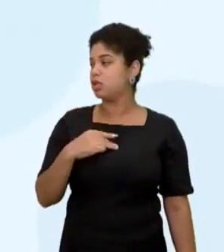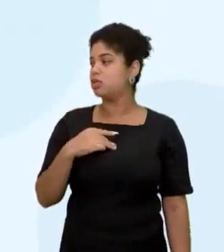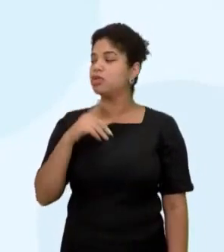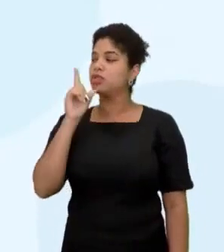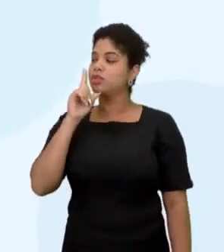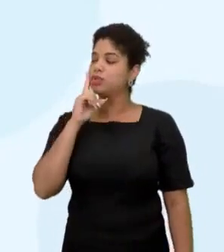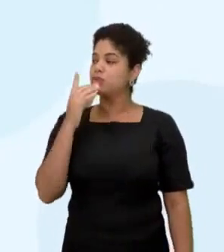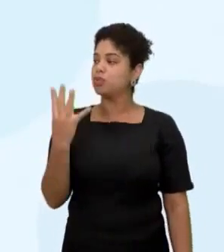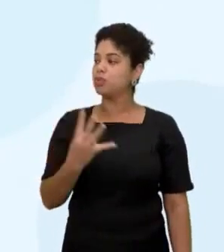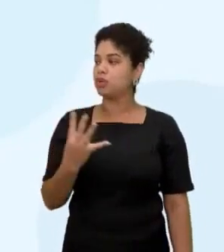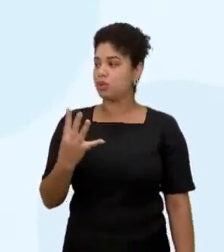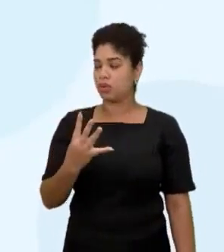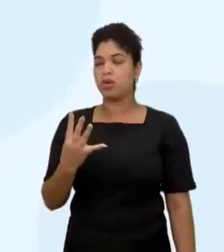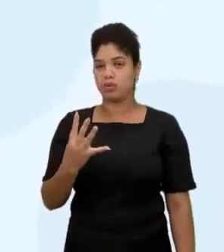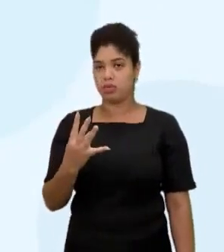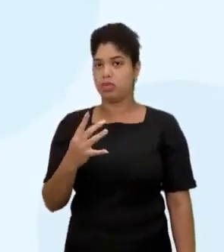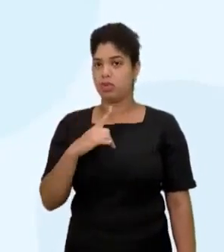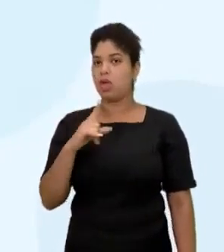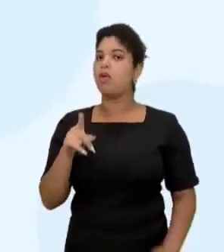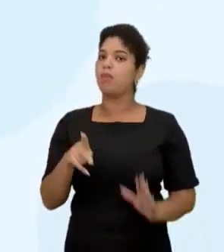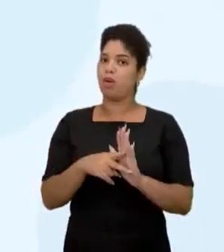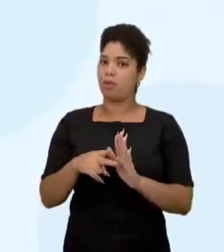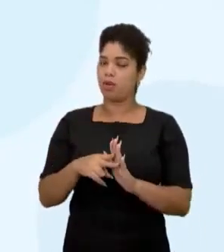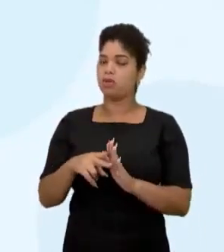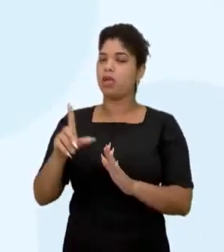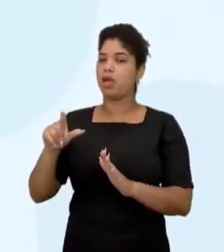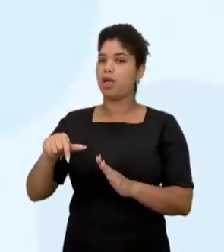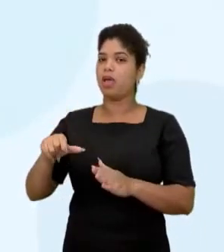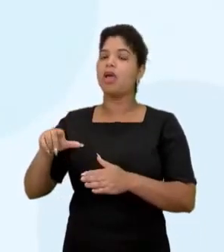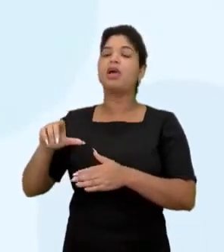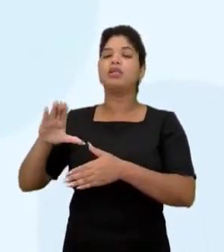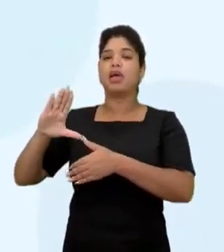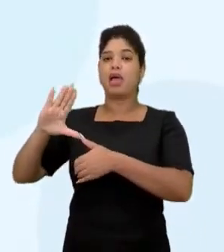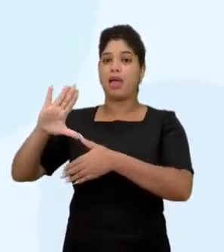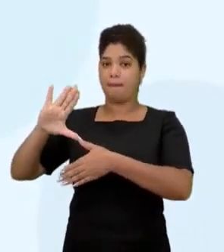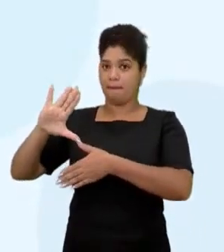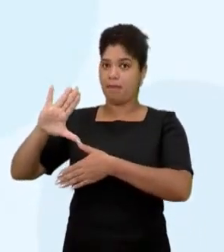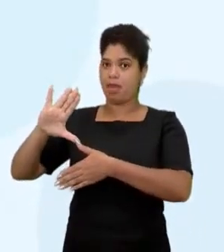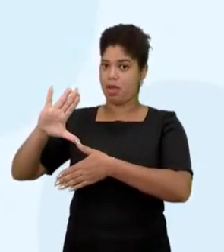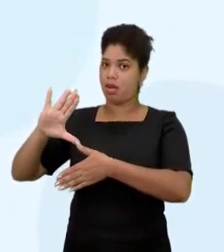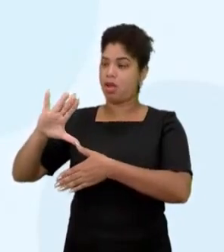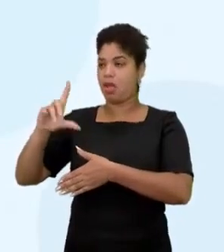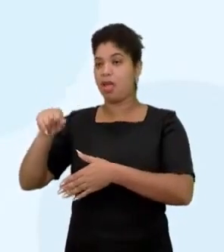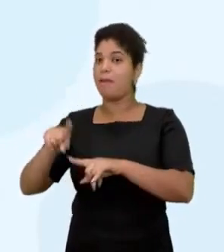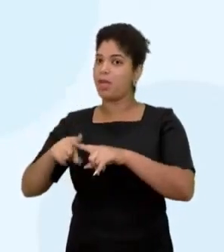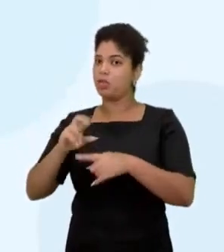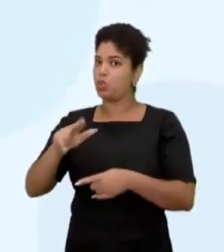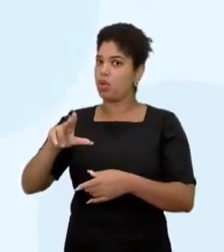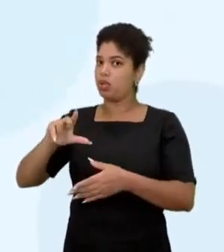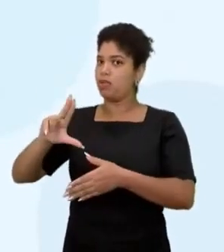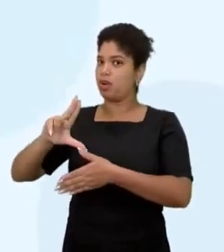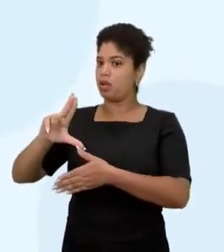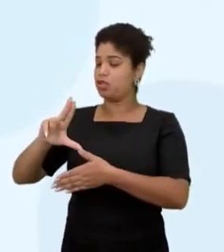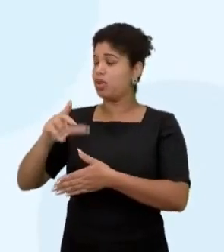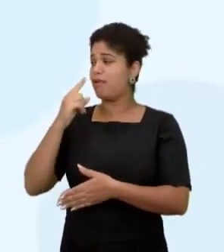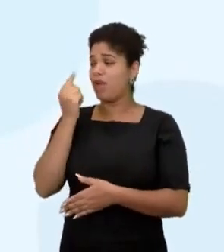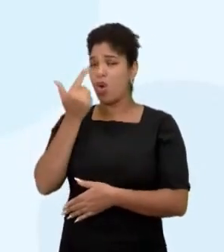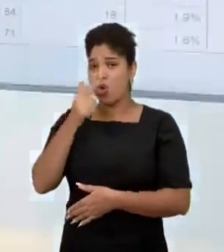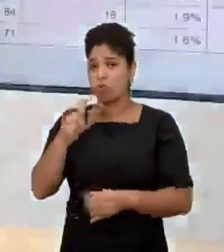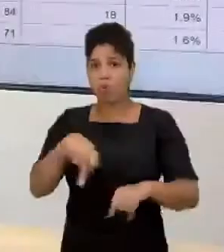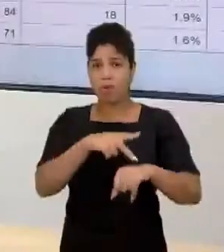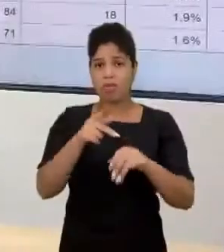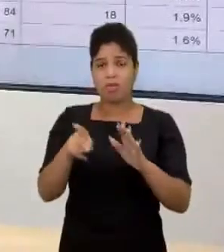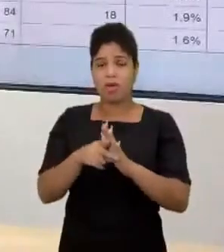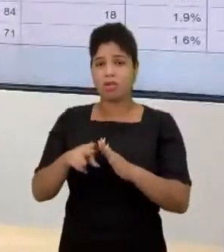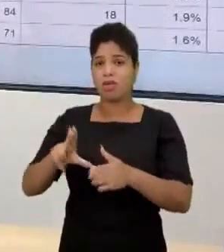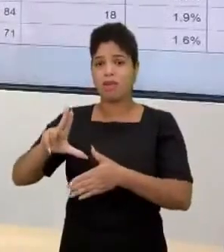quarto, que também fazem parte da América, mas não da América Latina, né, que é o tema que a gente está abordando. E a gente não vê mais nenhum outro país